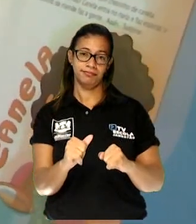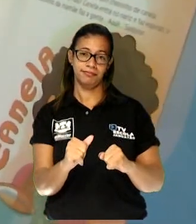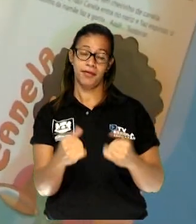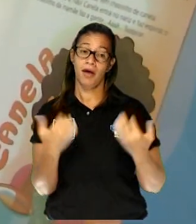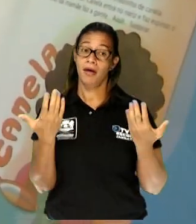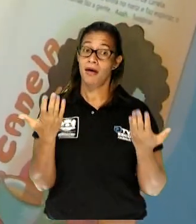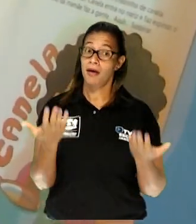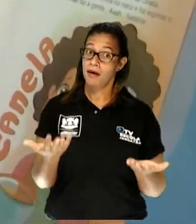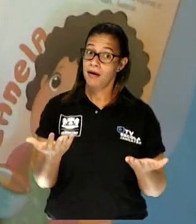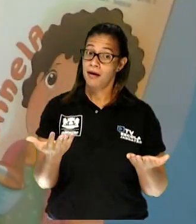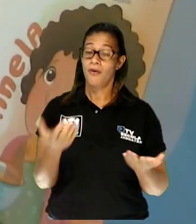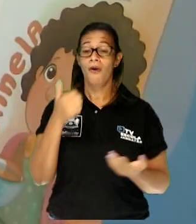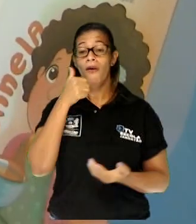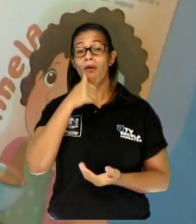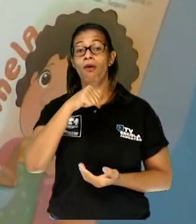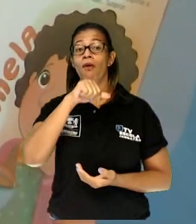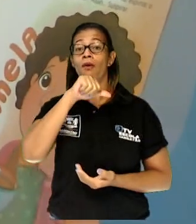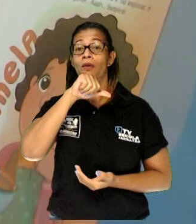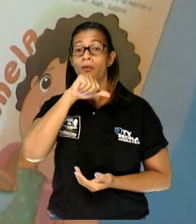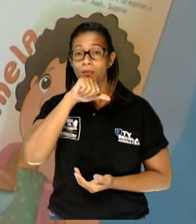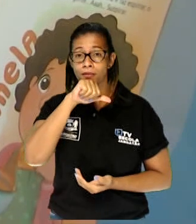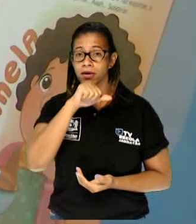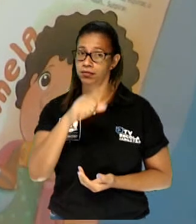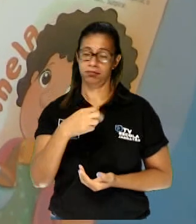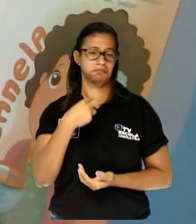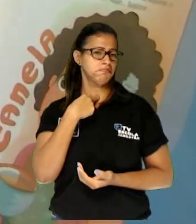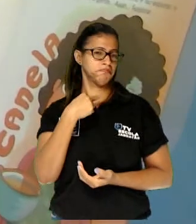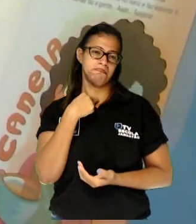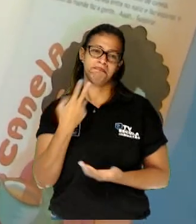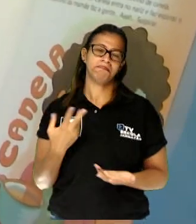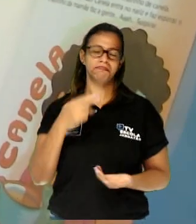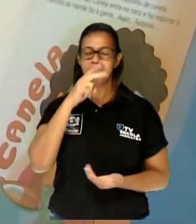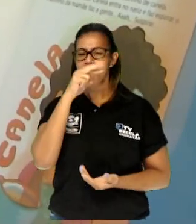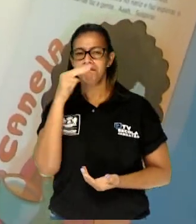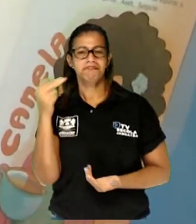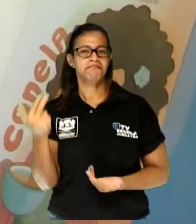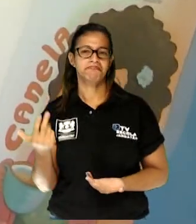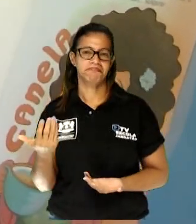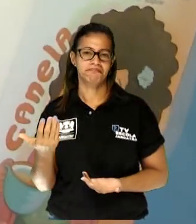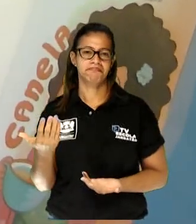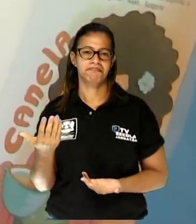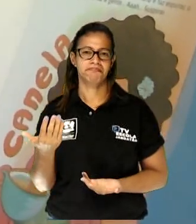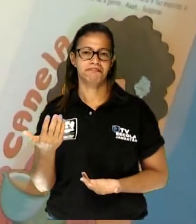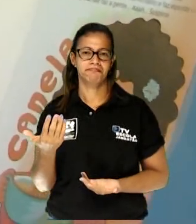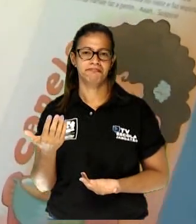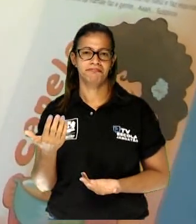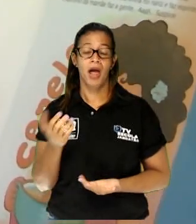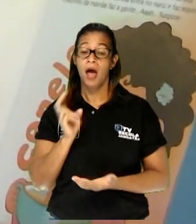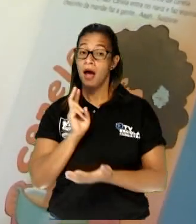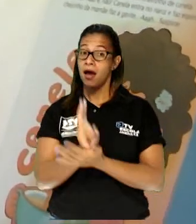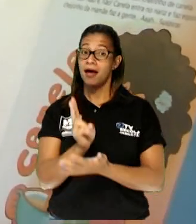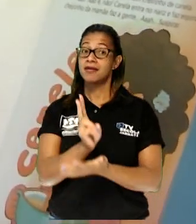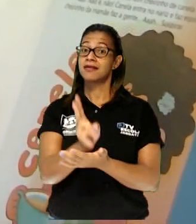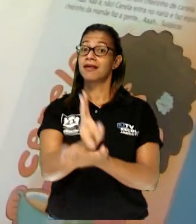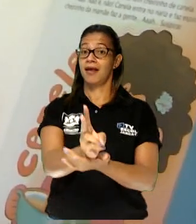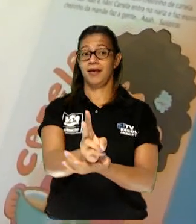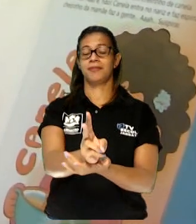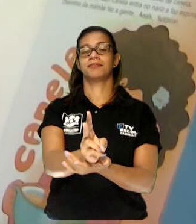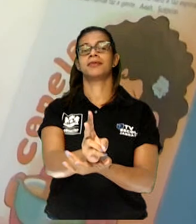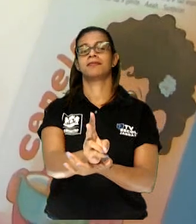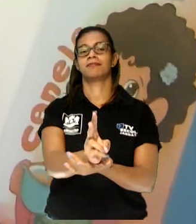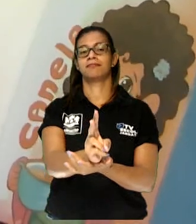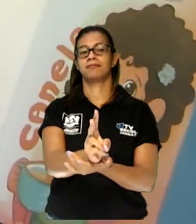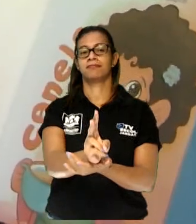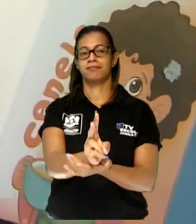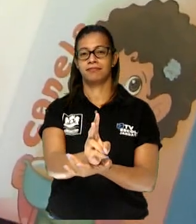da mãe, é claro que não pode ser de chiclete. O cheiro da mãe fica para sempre. Chiclete, quando a gente termina de